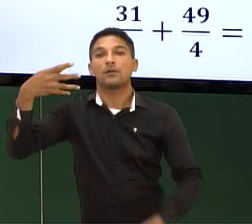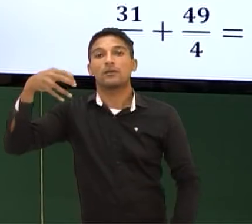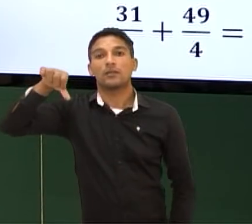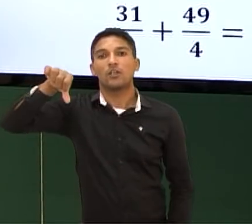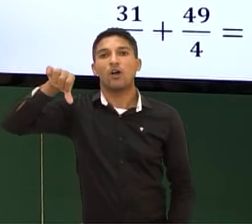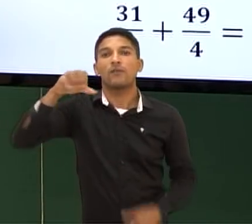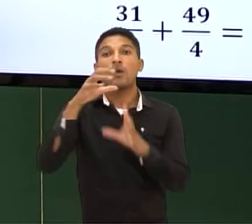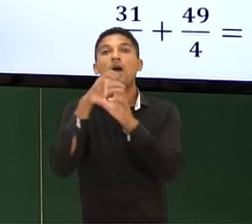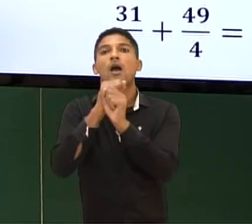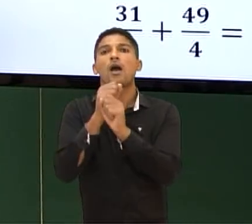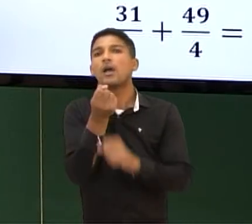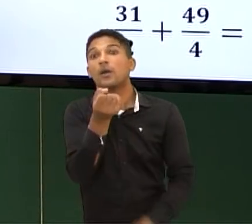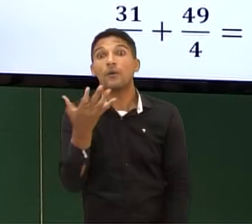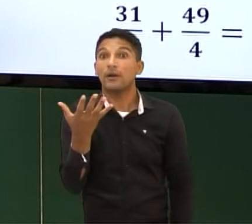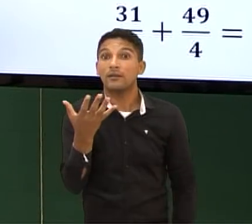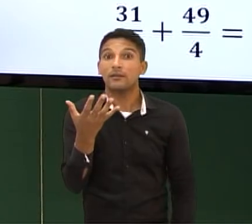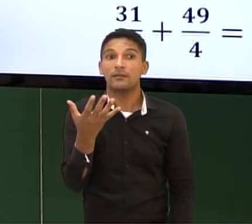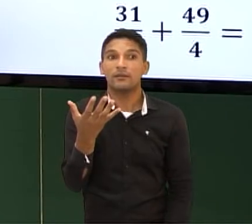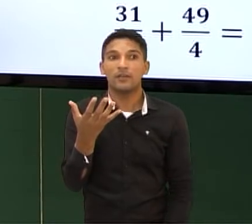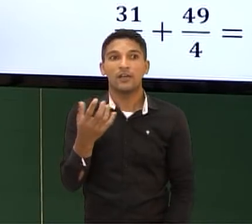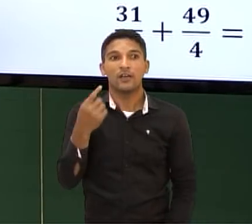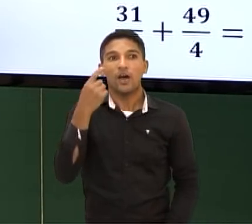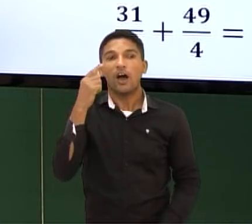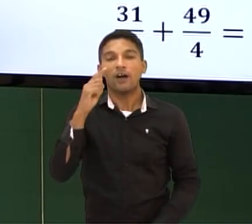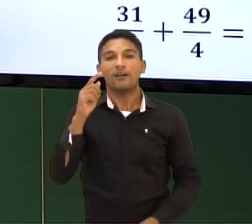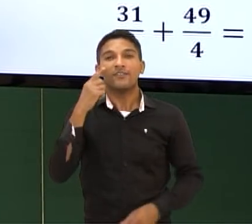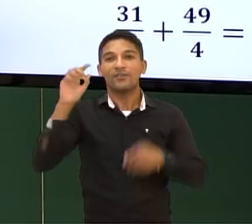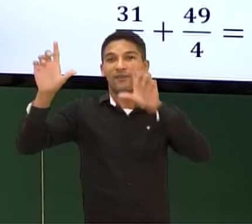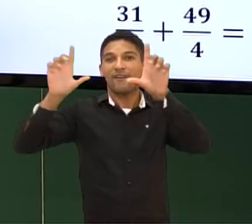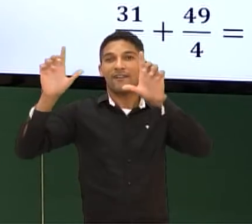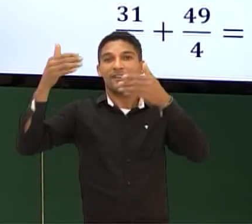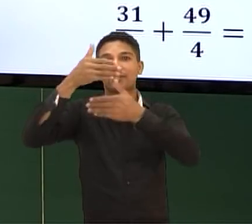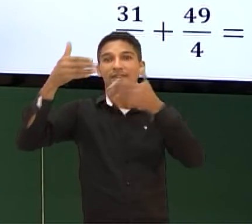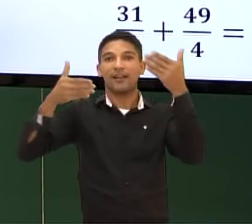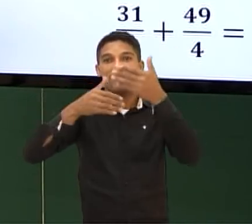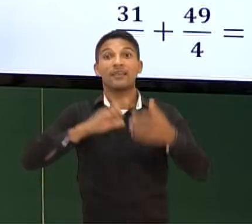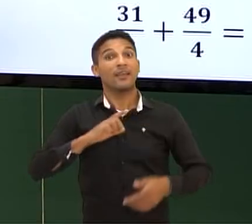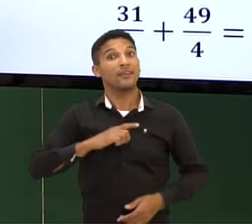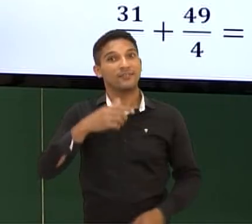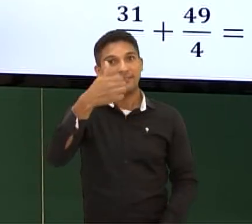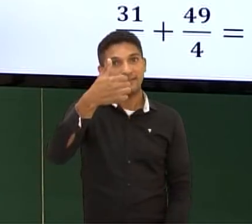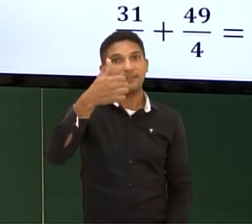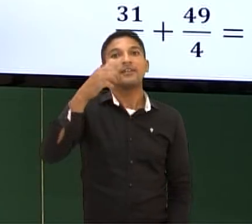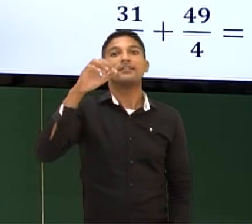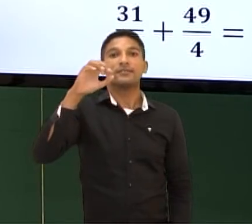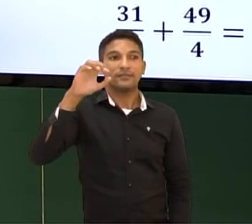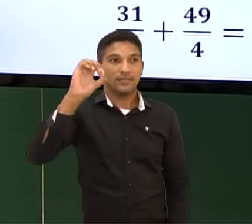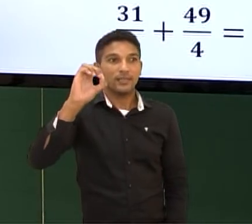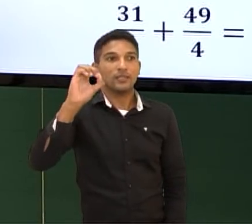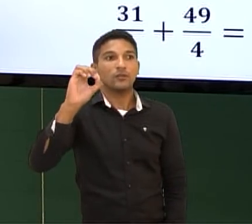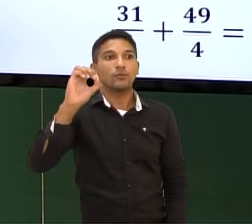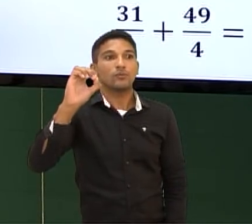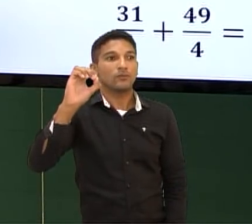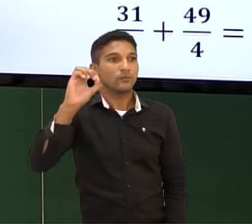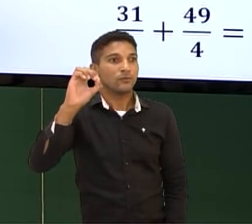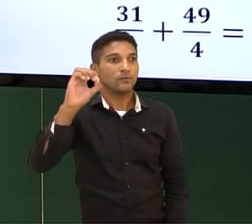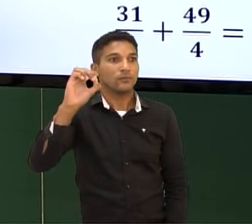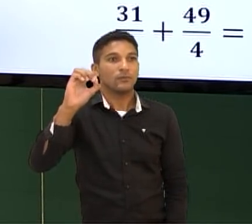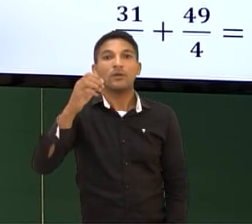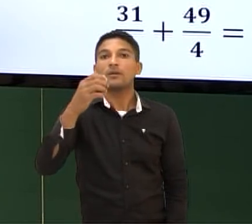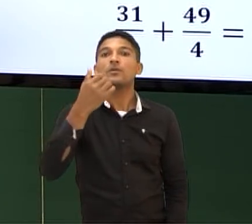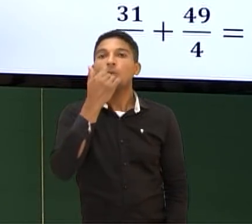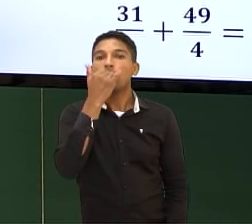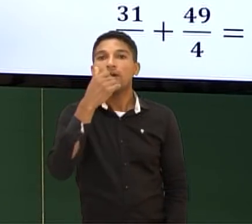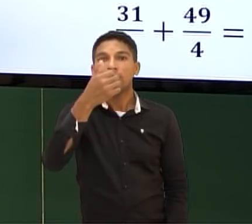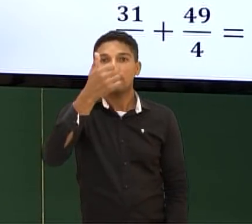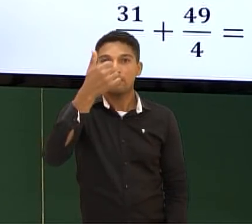mais 49? Até a professora colocou no slide para vocês, que é o quê? 111 quartos. 111